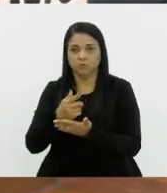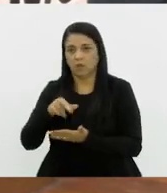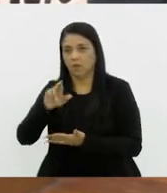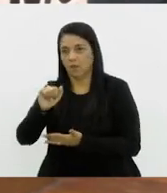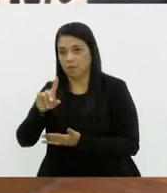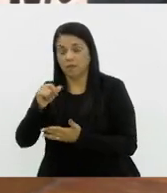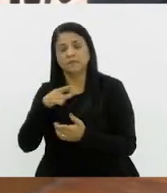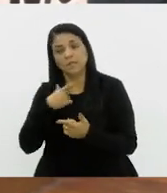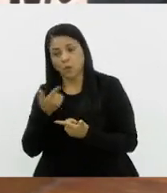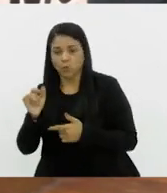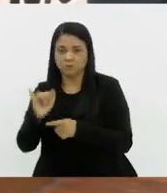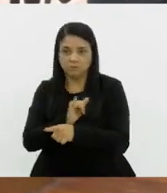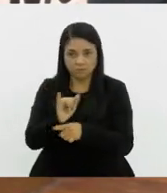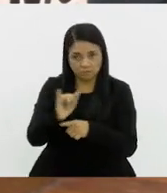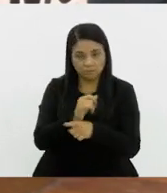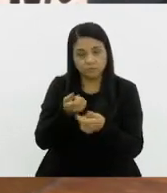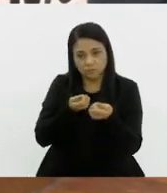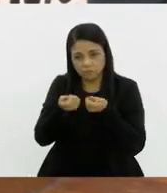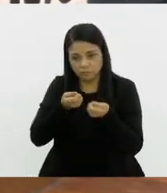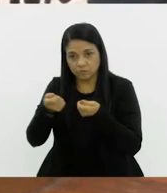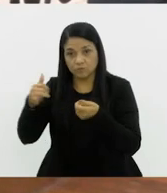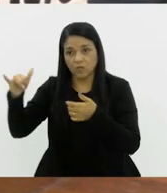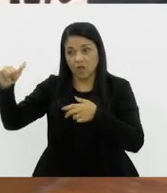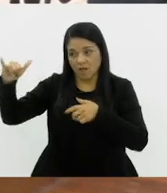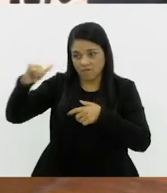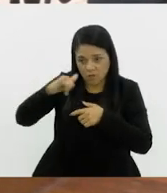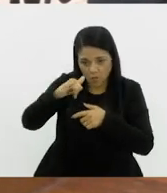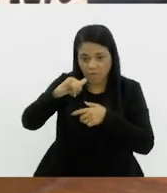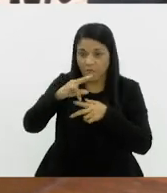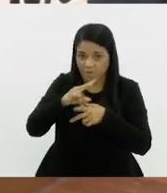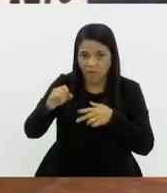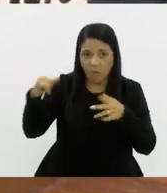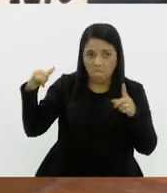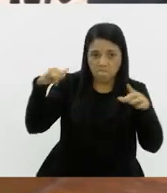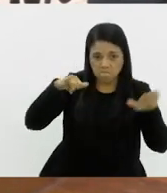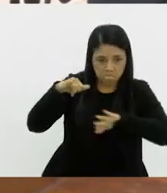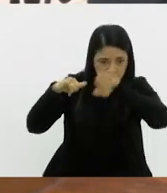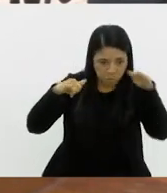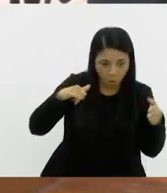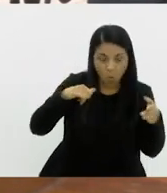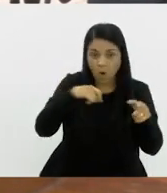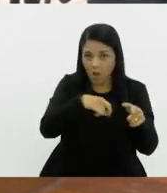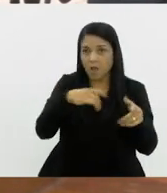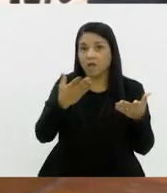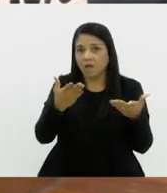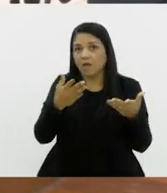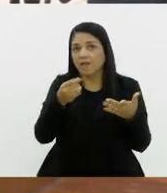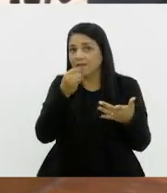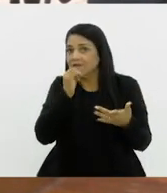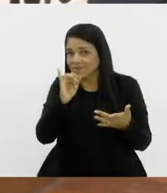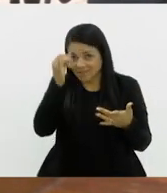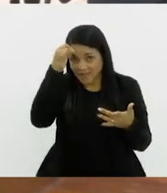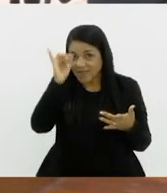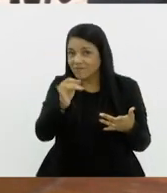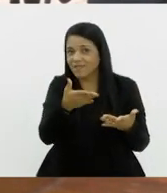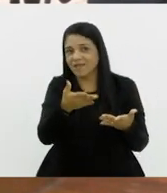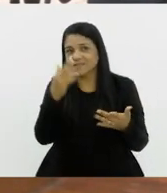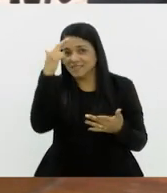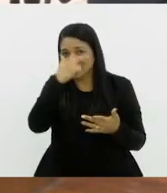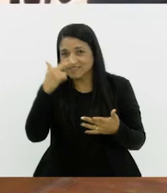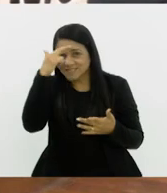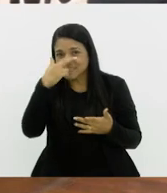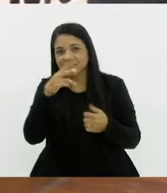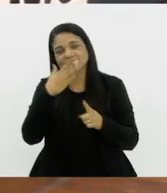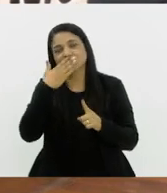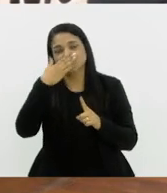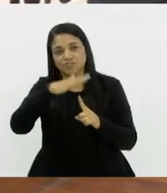do espaço aéreo para falar, olha, vai ter um avião que vai bater ali. Mas para esse tipo, né, de fiscalização